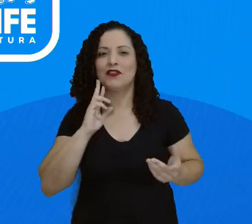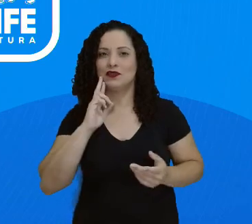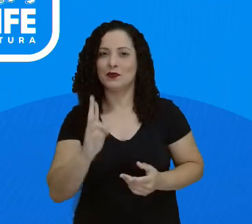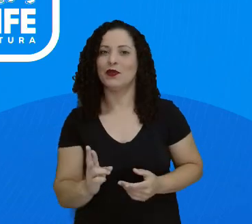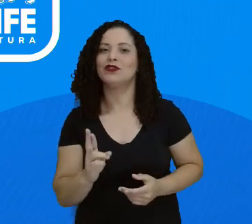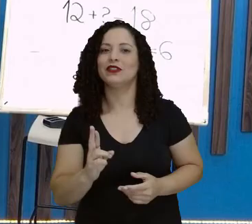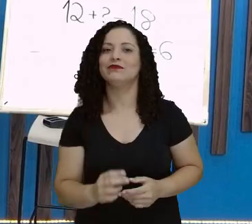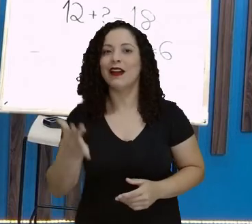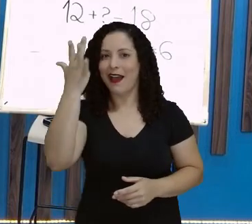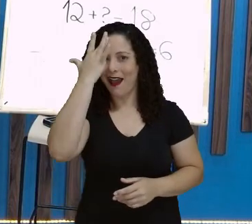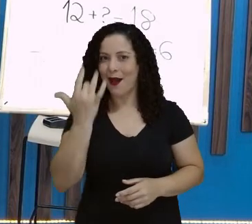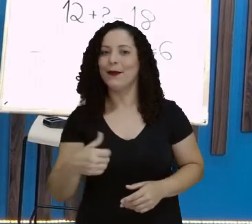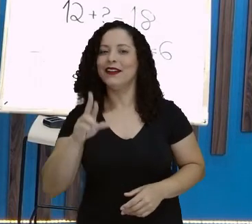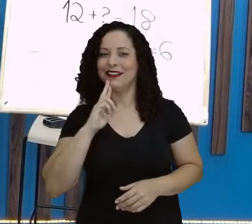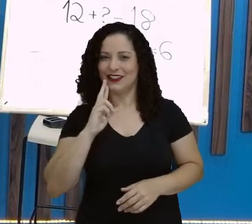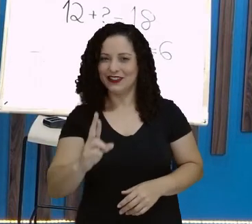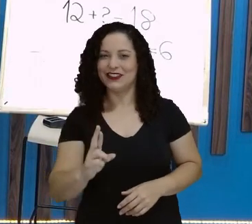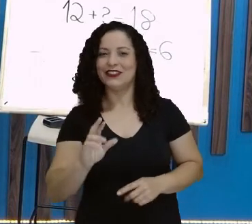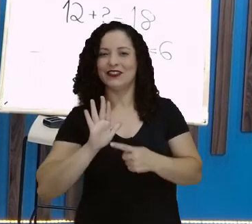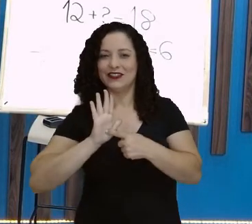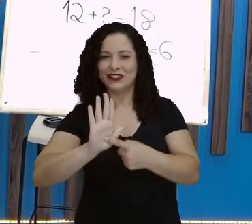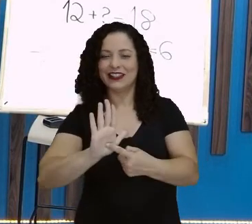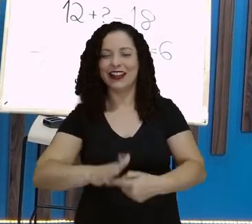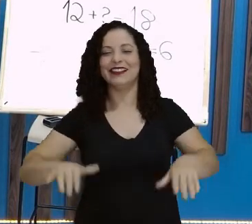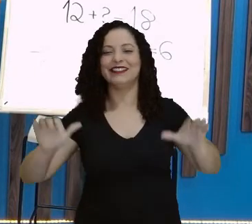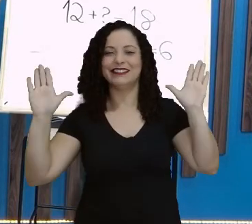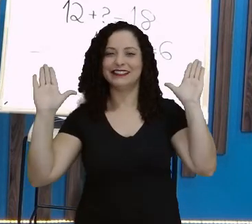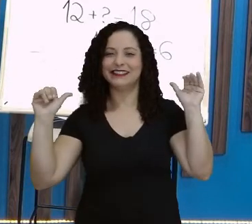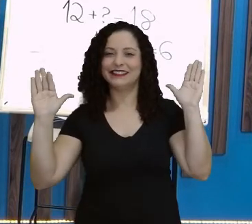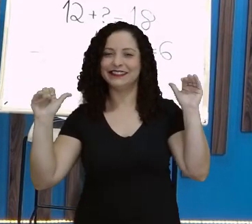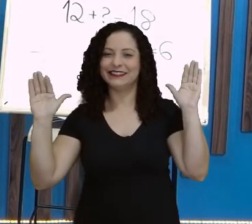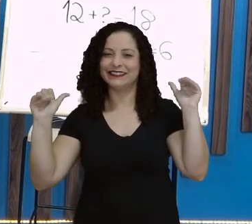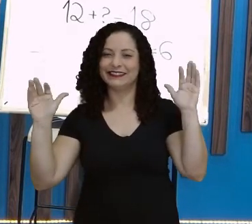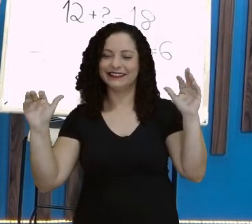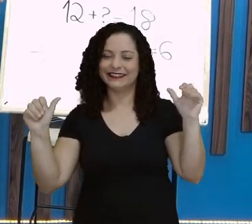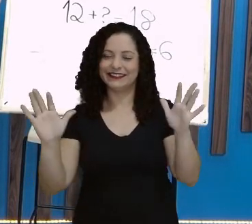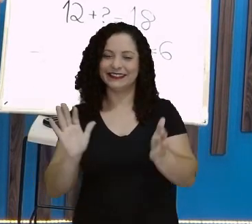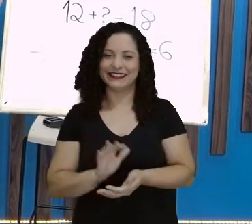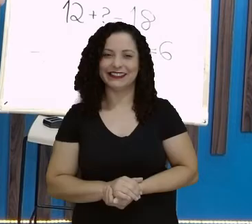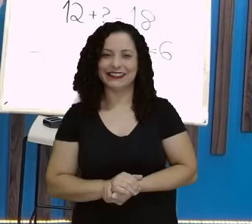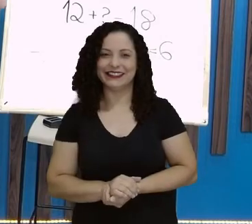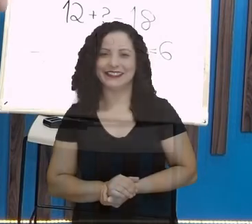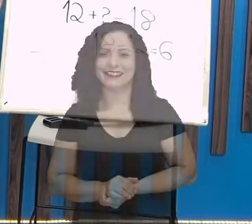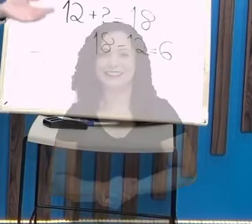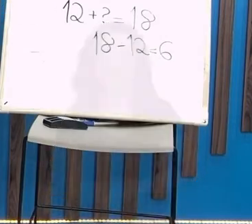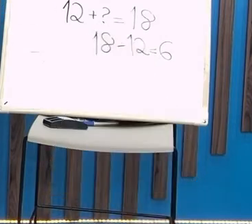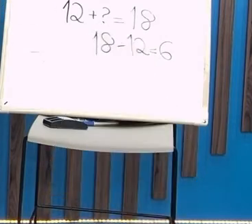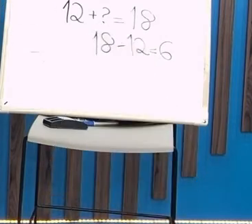gente resolve aqui amanhã. Tchau, tchau e até a próxima aula.